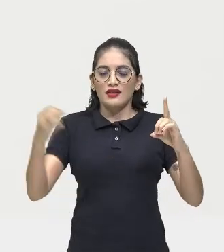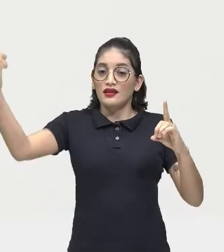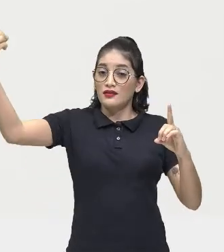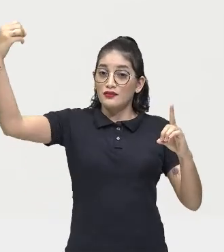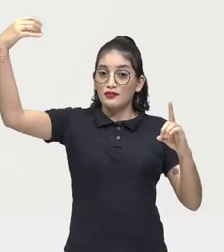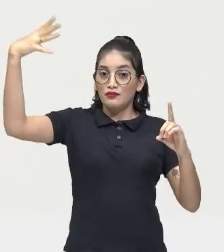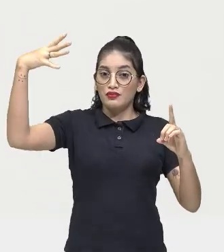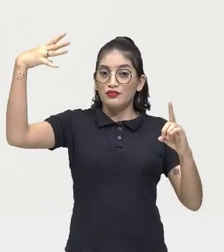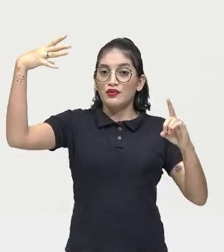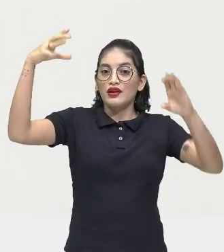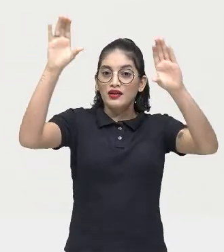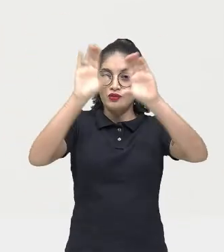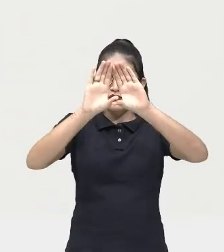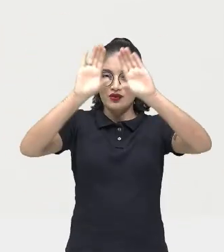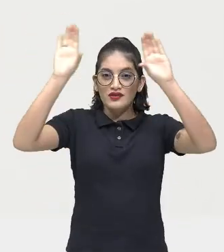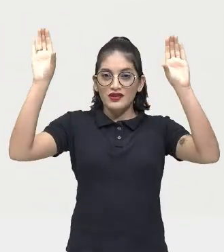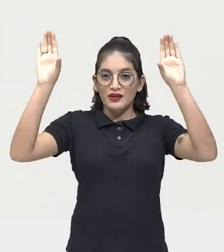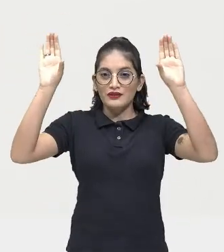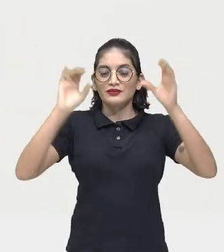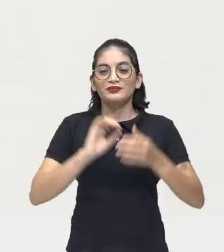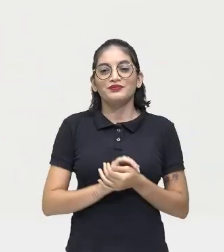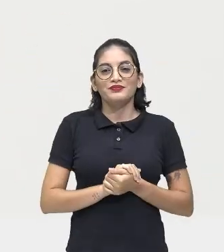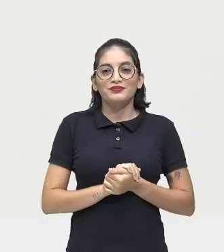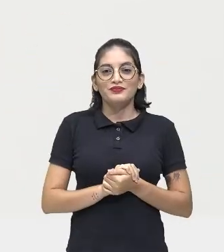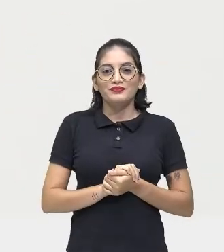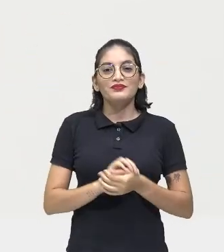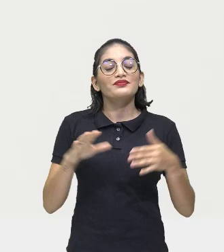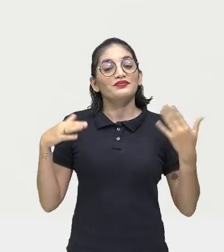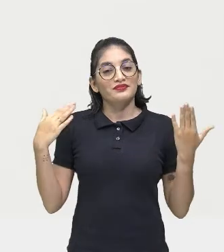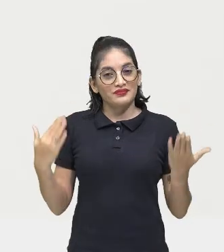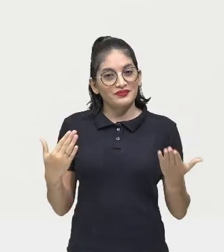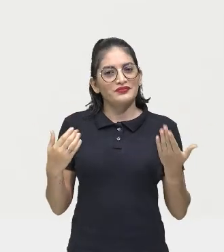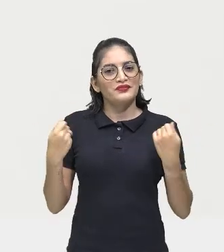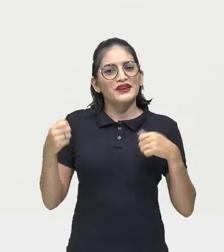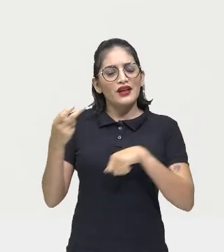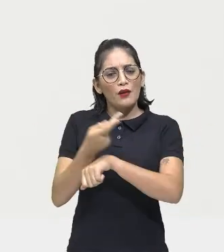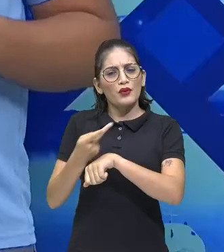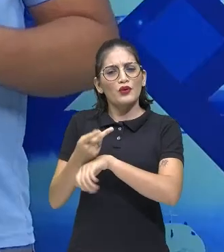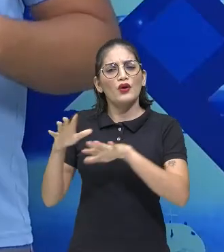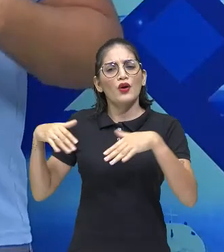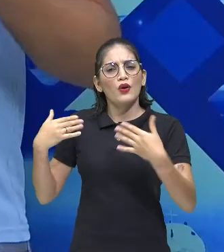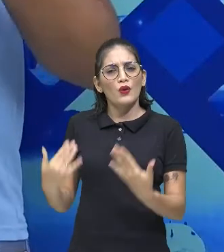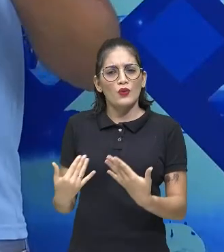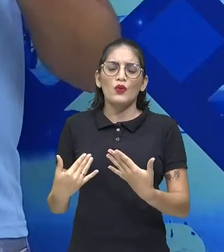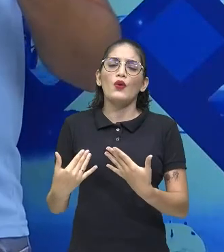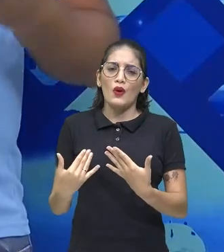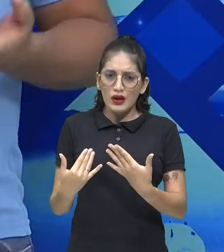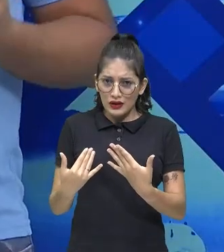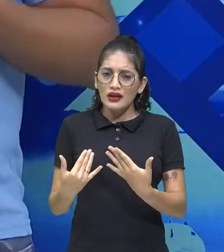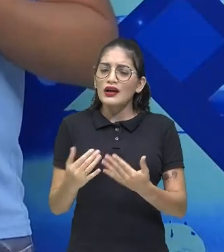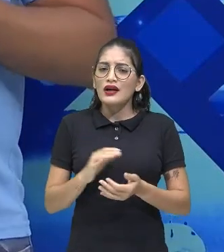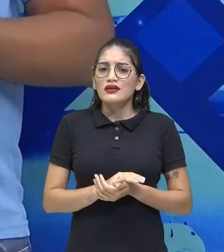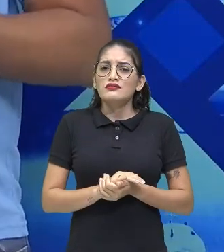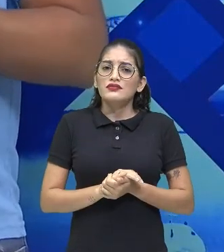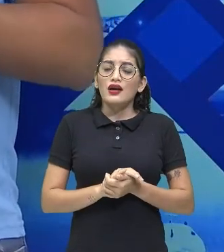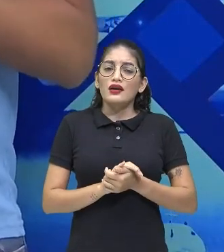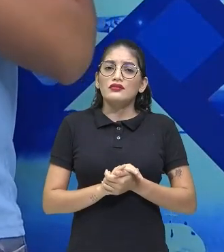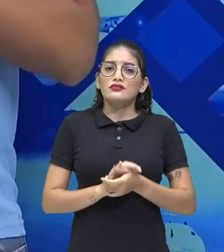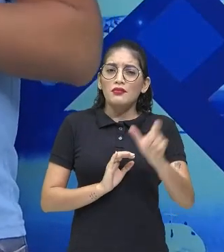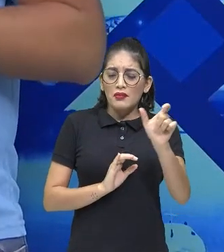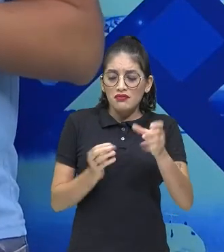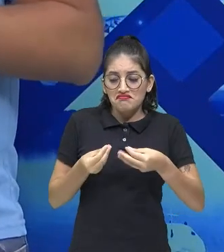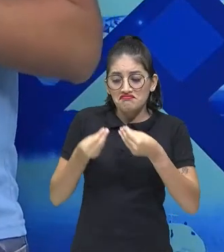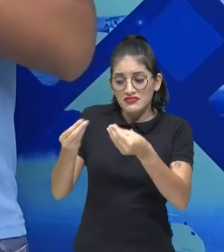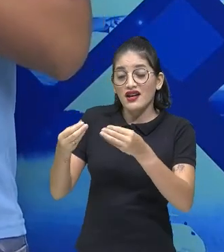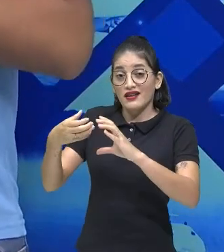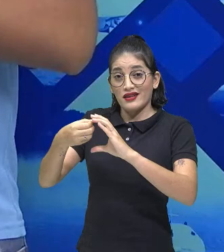acesa no céu? Ok? Então, temos que procurar aí qual enunciado atribui uma característica